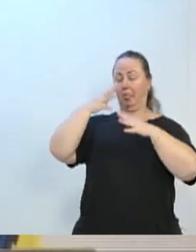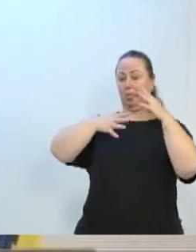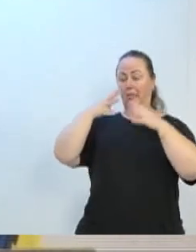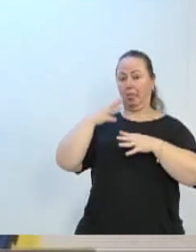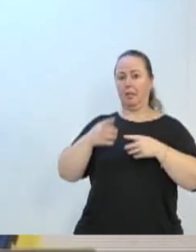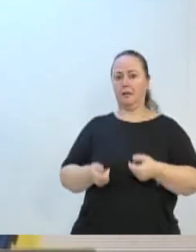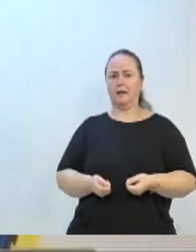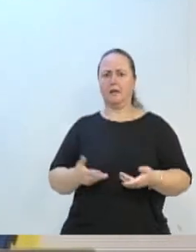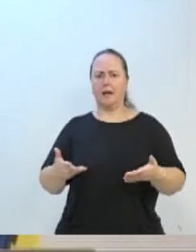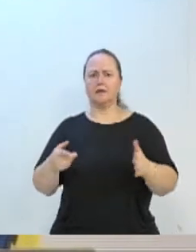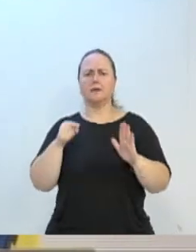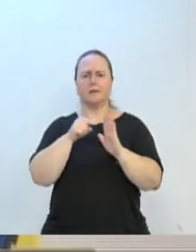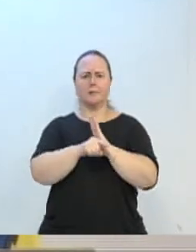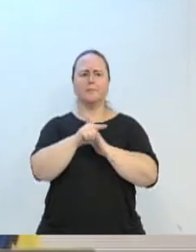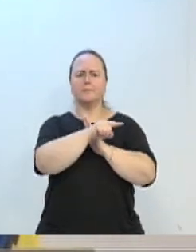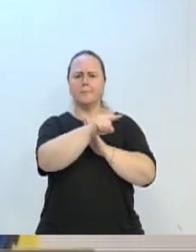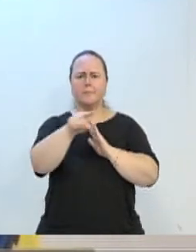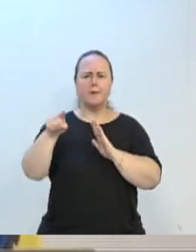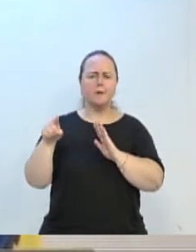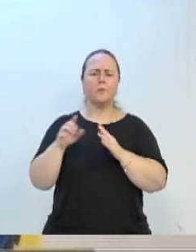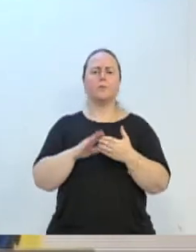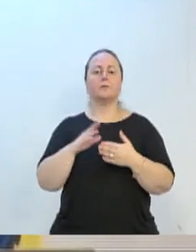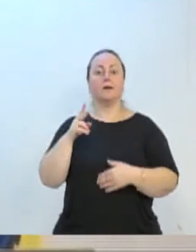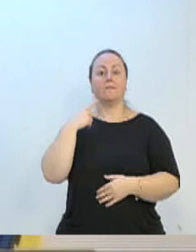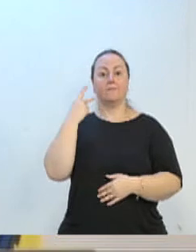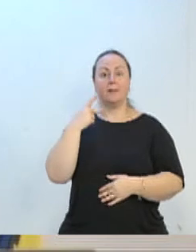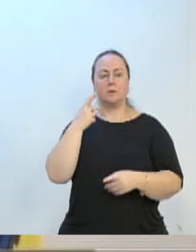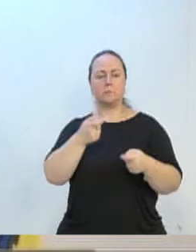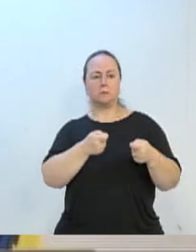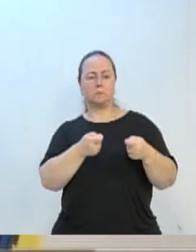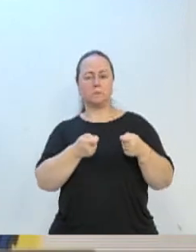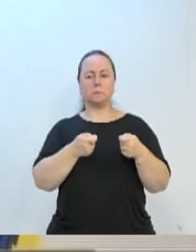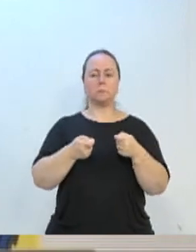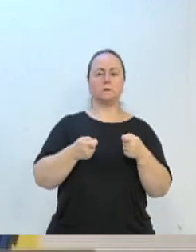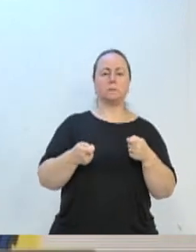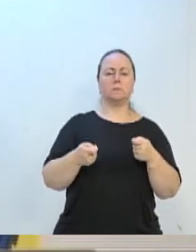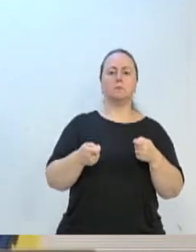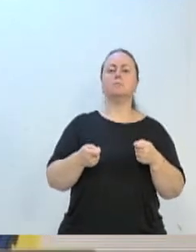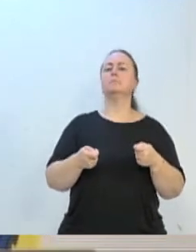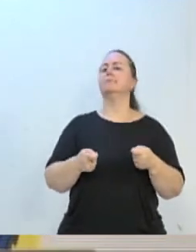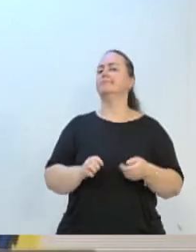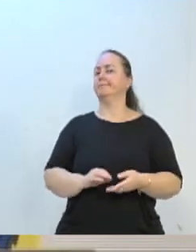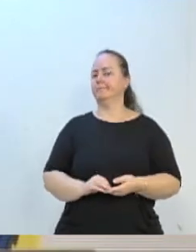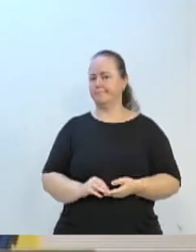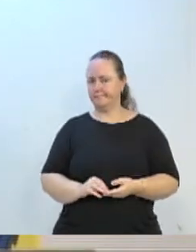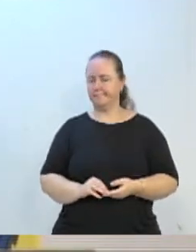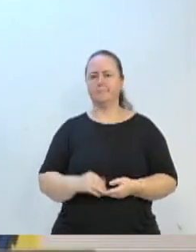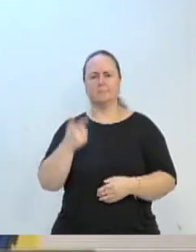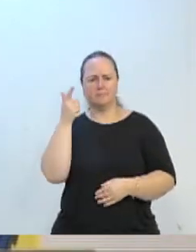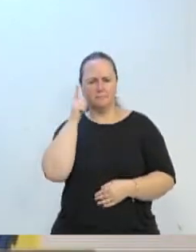Pergunte para os seus vereadores econômicos se eles estão fazendo jus do que estão recebendo para ir para o Ok obrigado